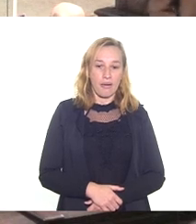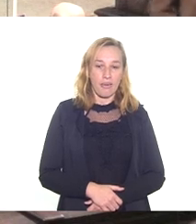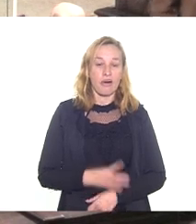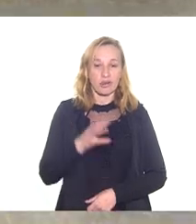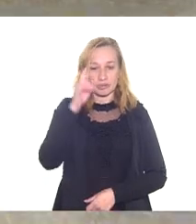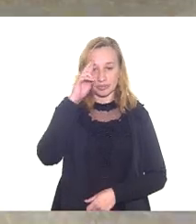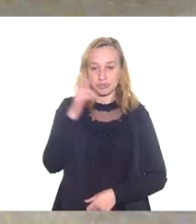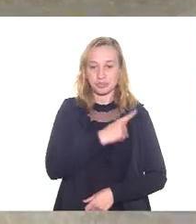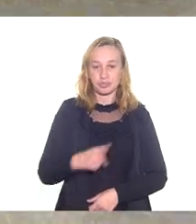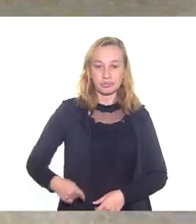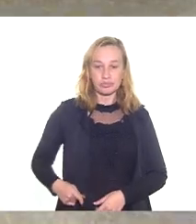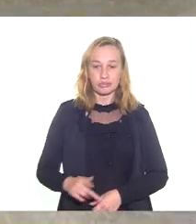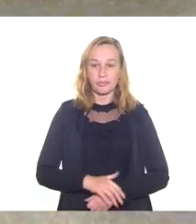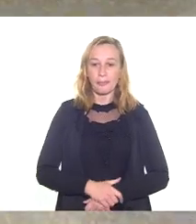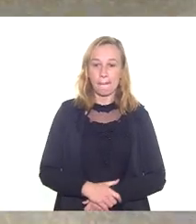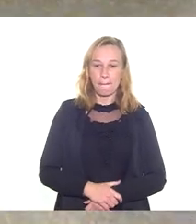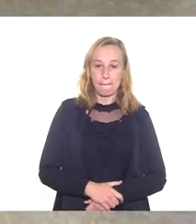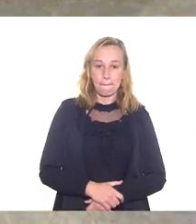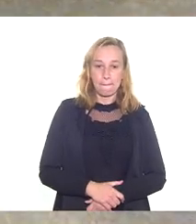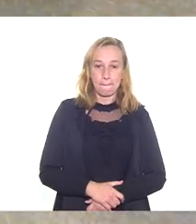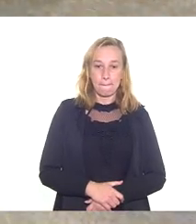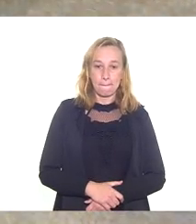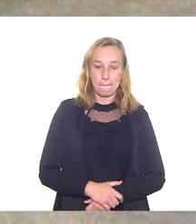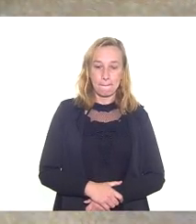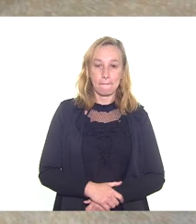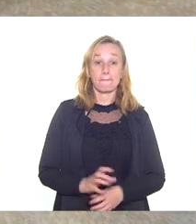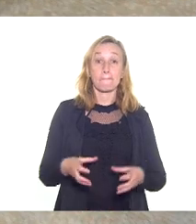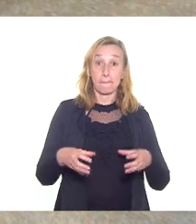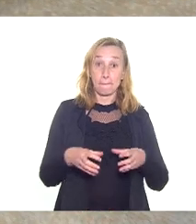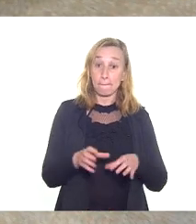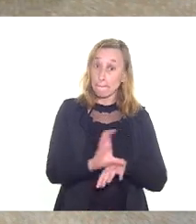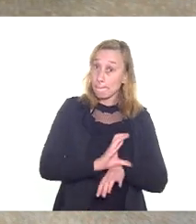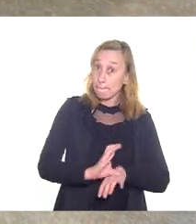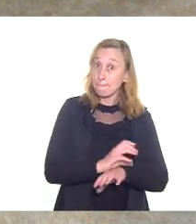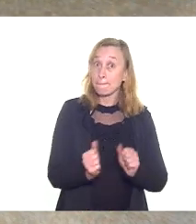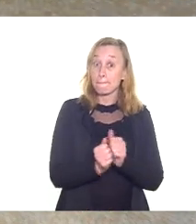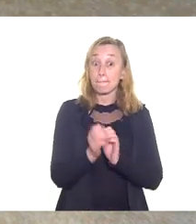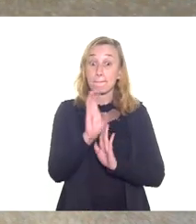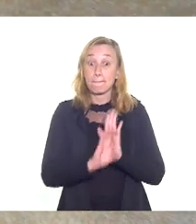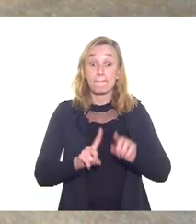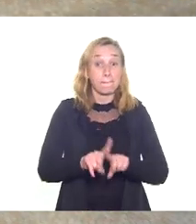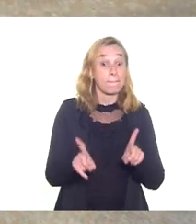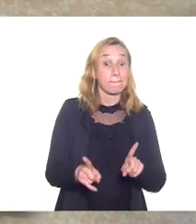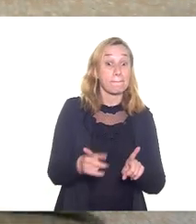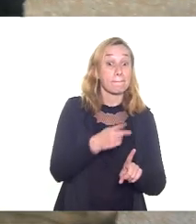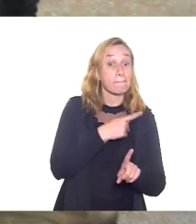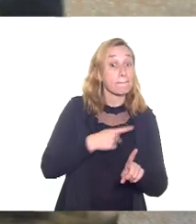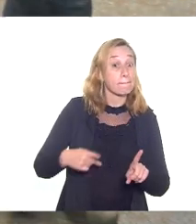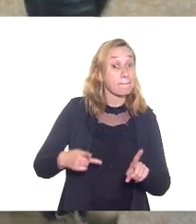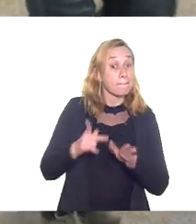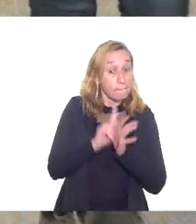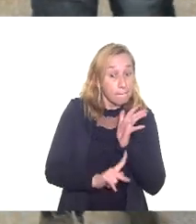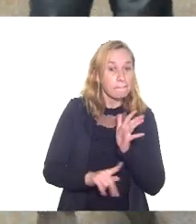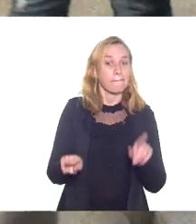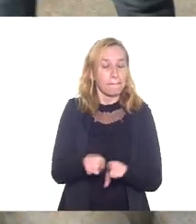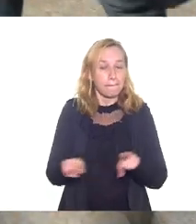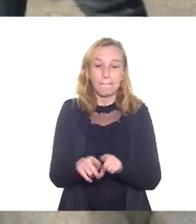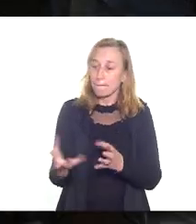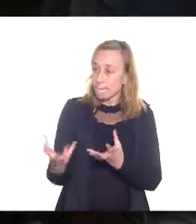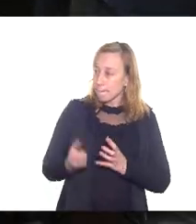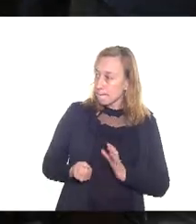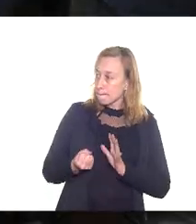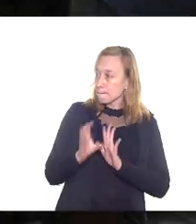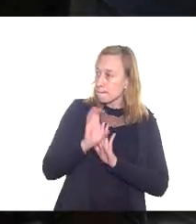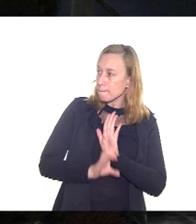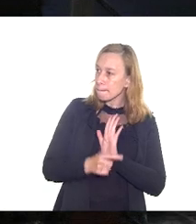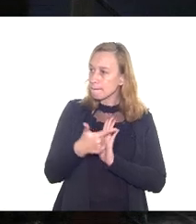Senhor presidente, o parecer é pela constitucionalidade com emendas, mas o projeto também recebeu emendas. 21 até